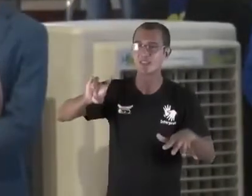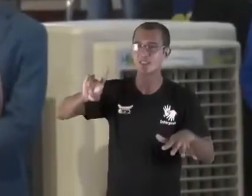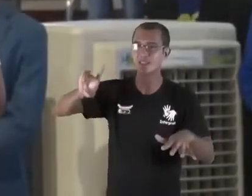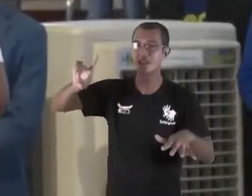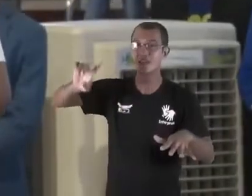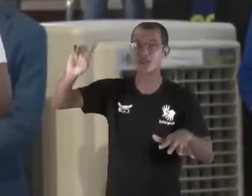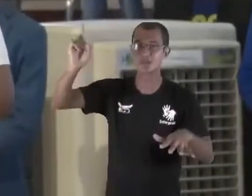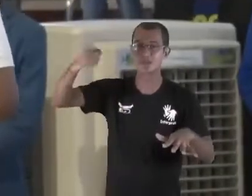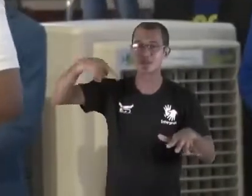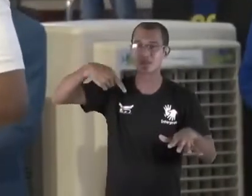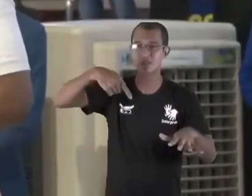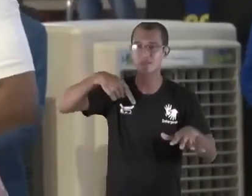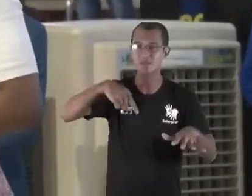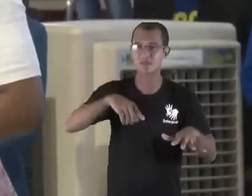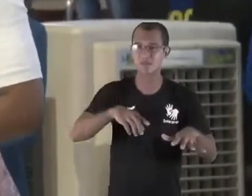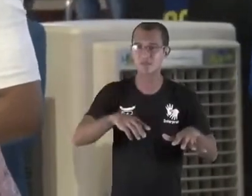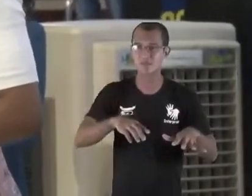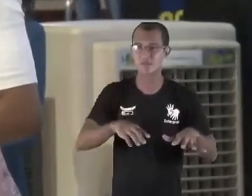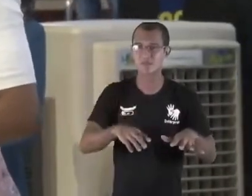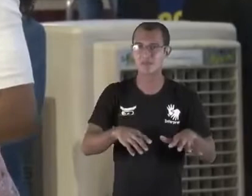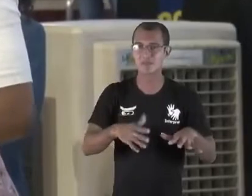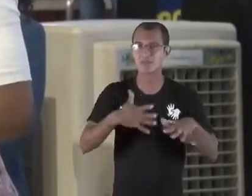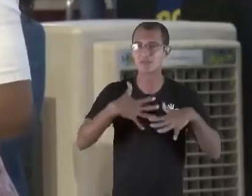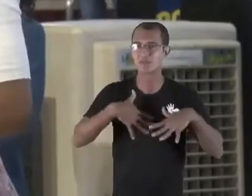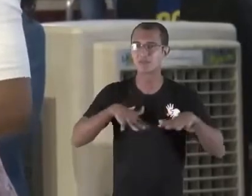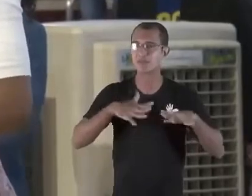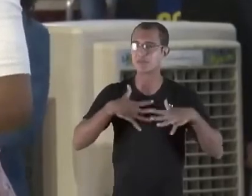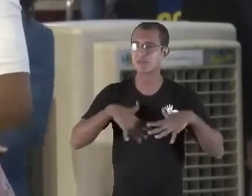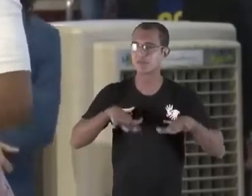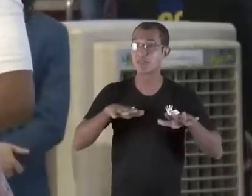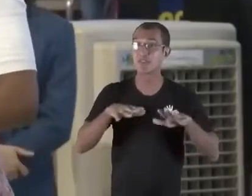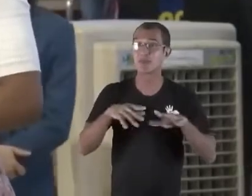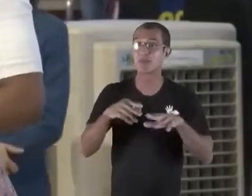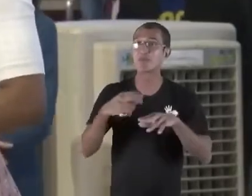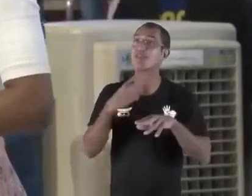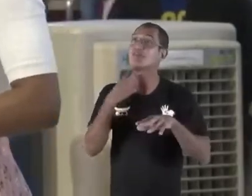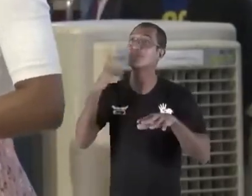Ao ouvir o som da sua